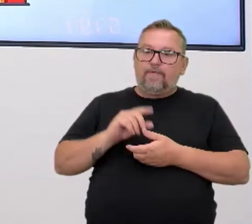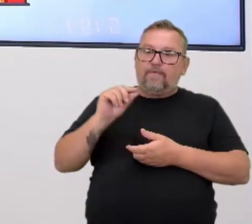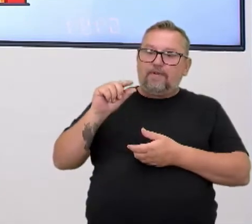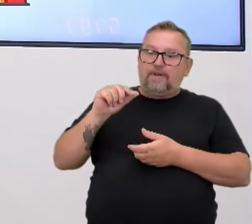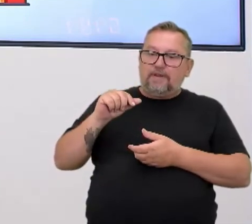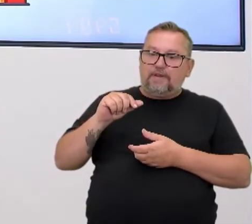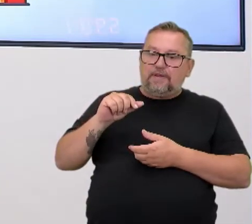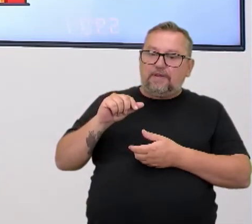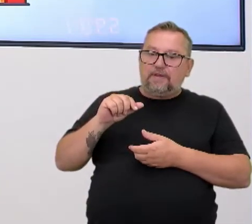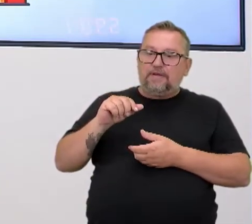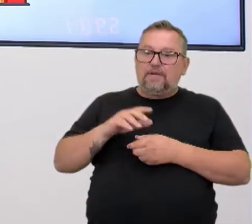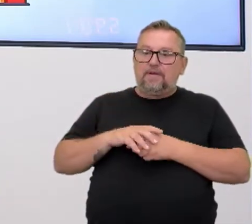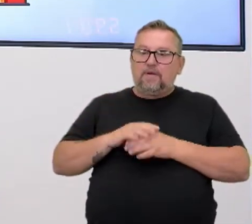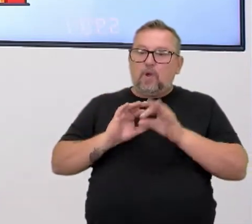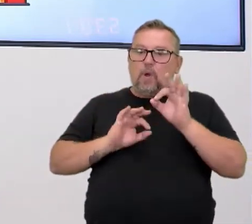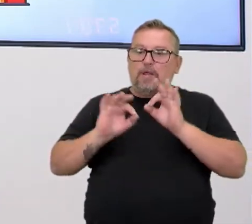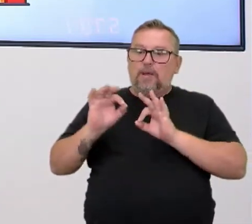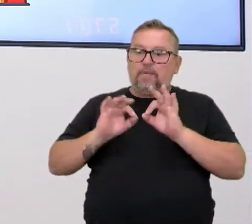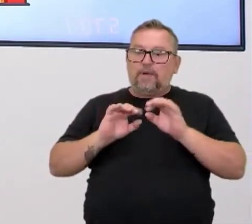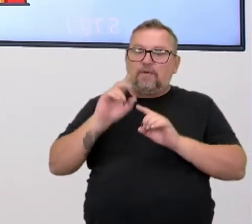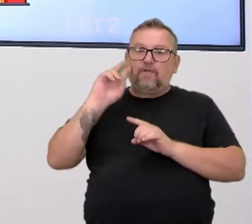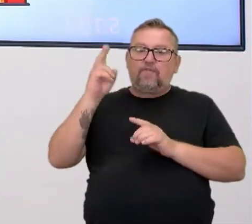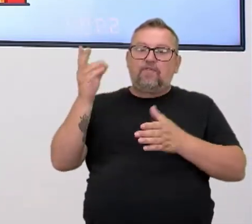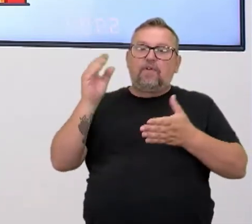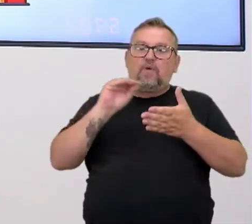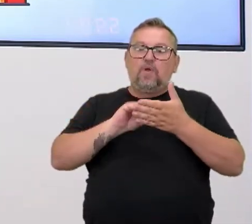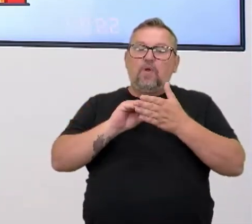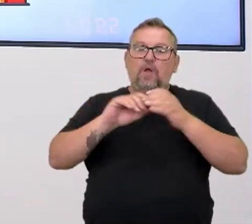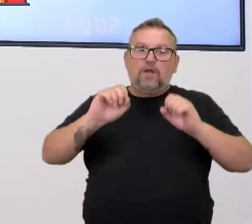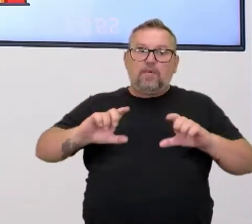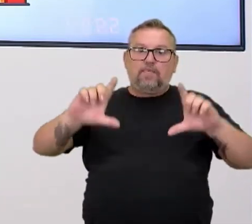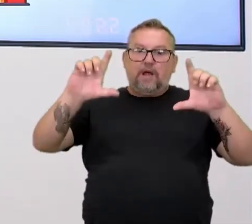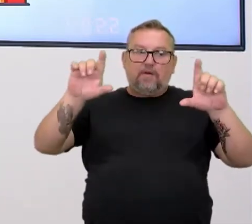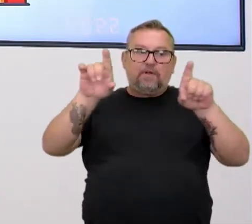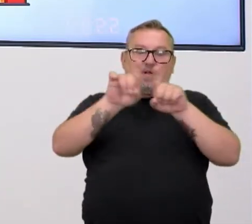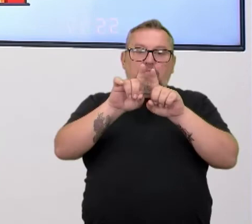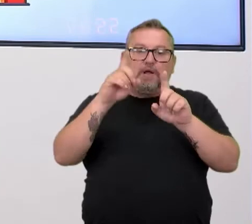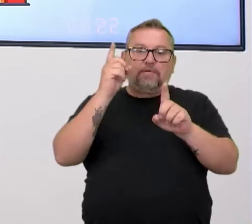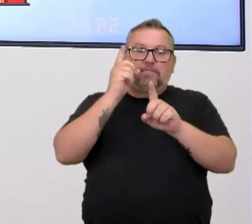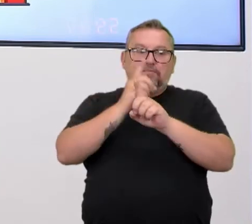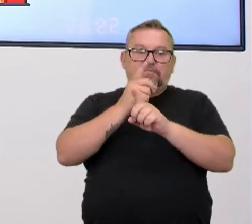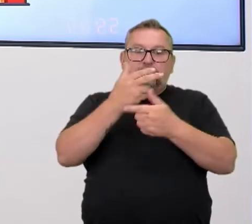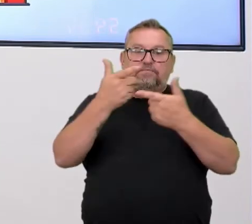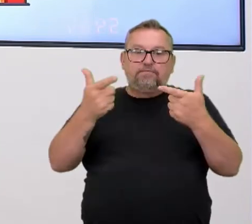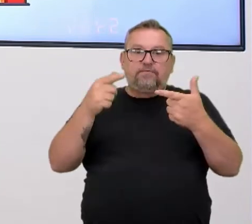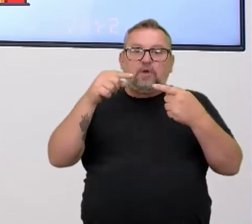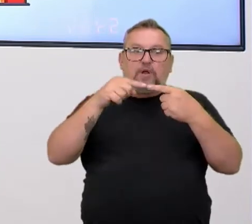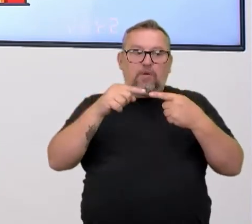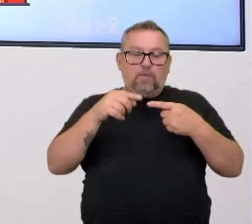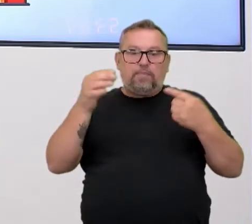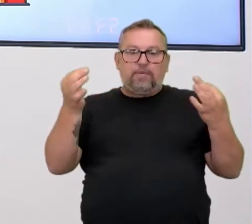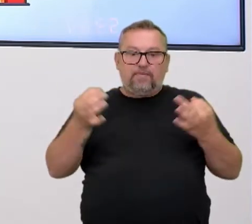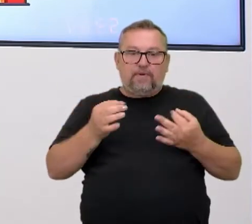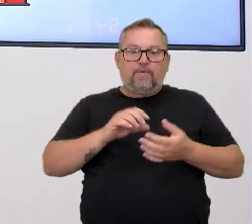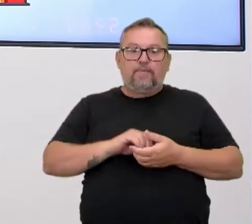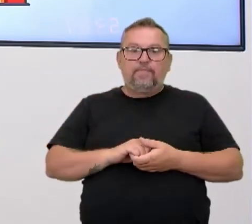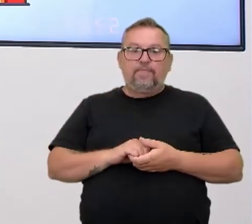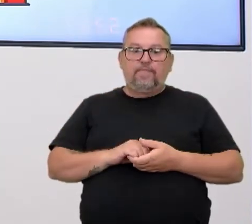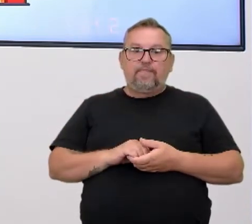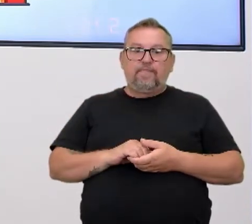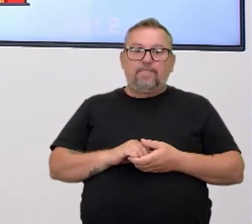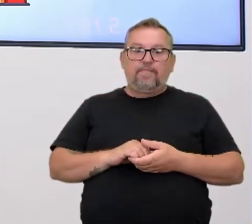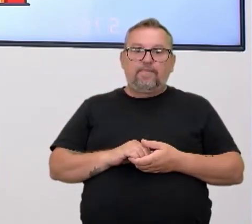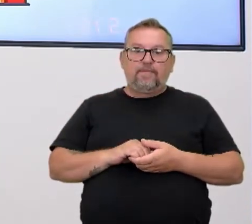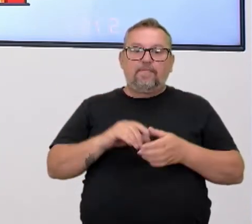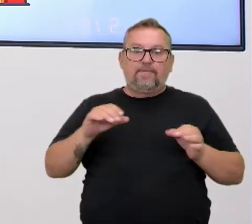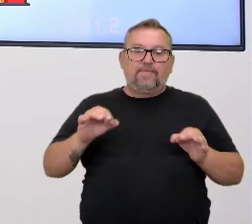finanças, orçamento, aí a gente já coloca em imagem e acha aí algumas imagens que a gente pode colocar. E é assim